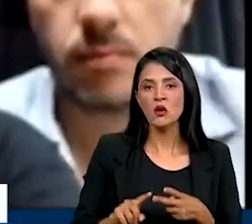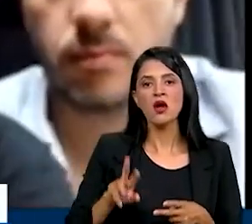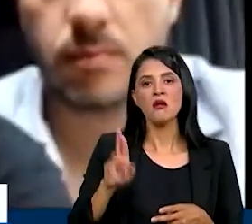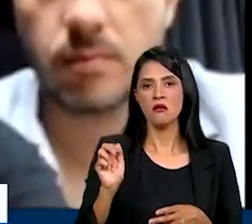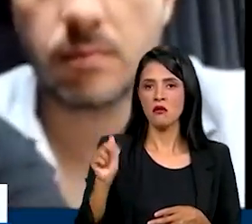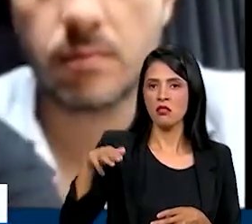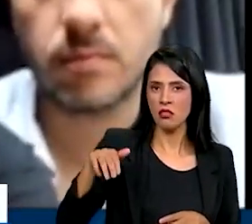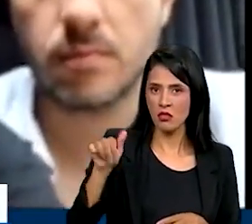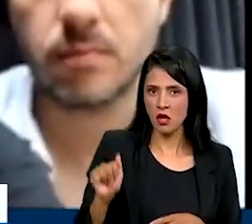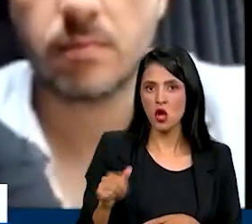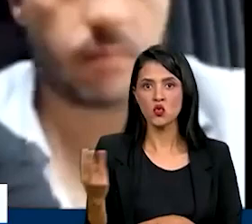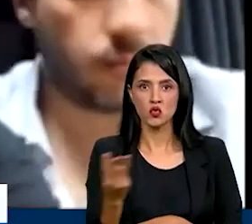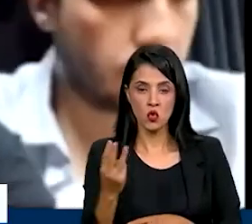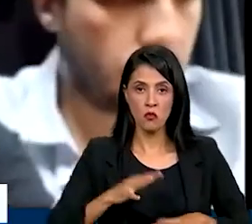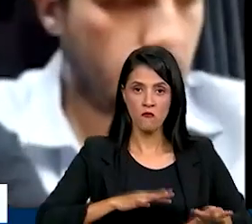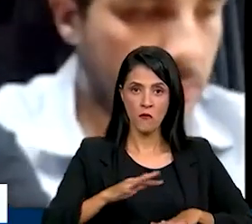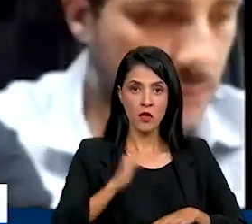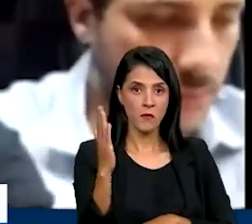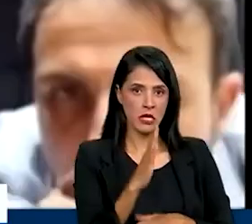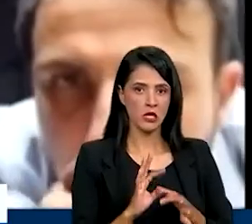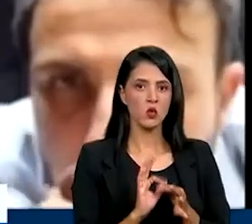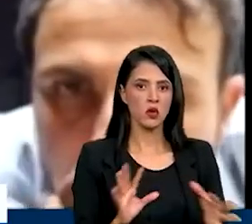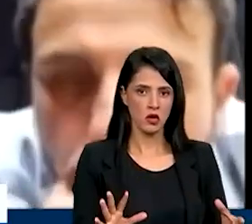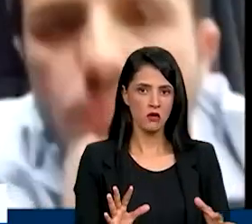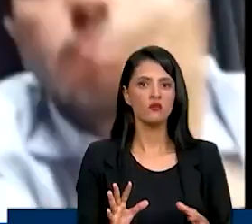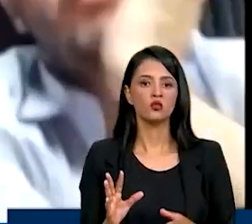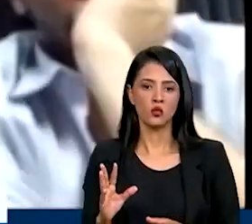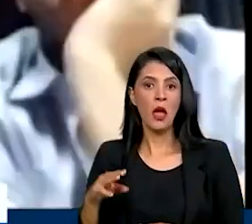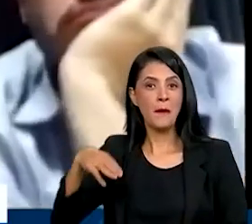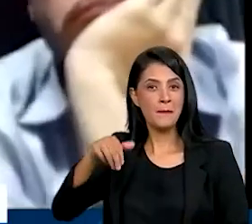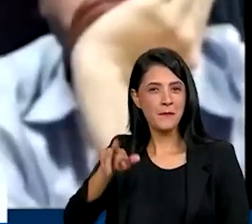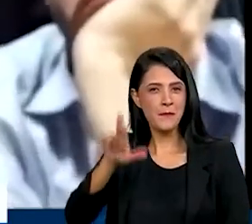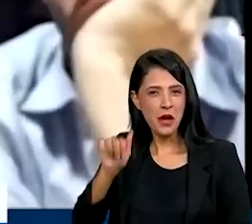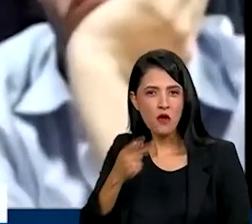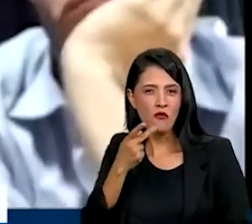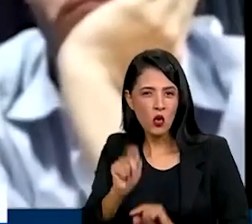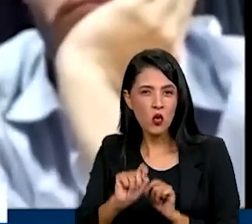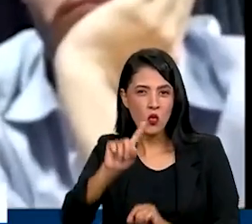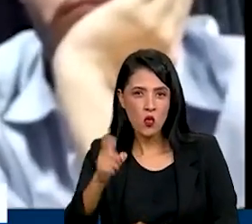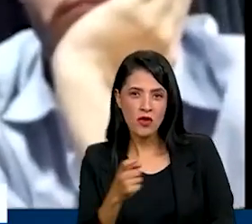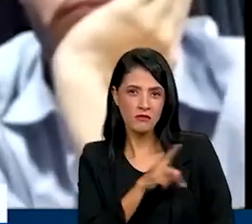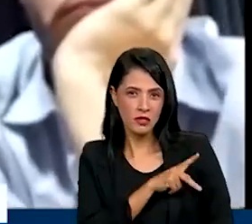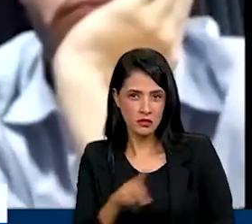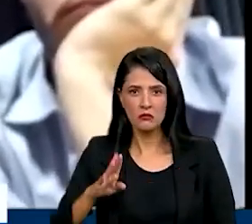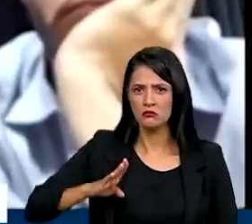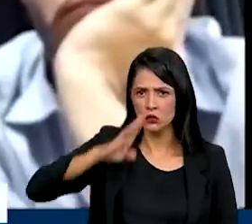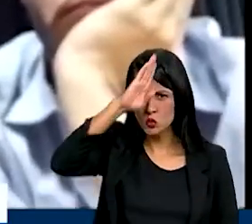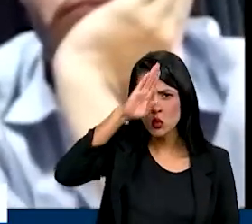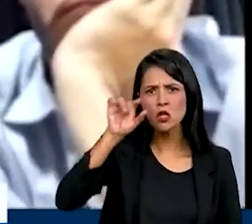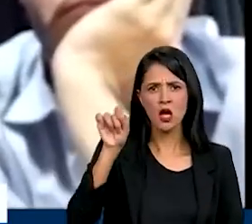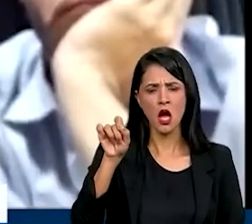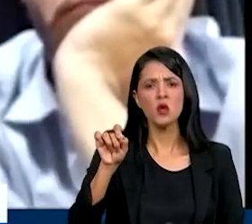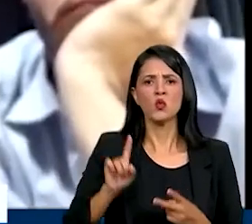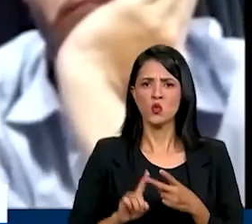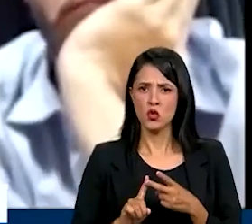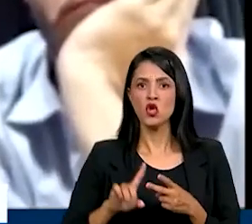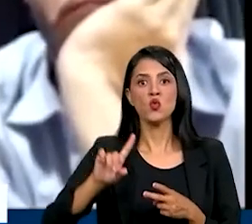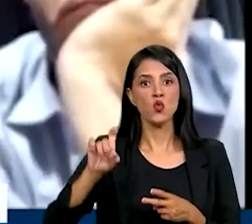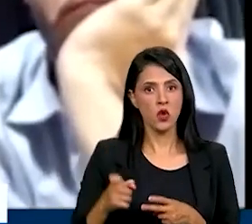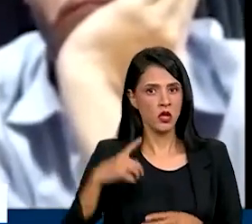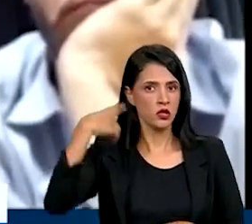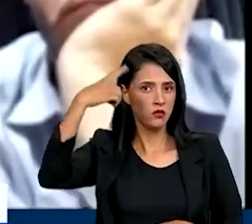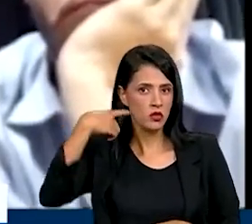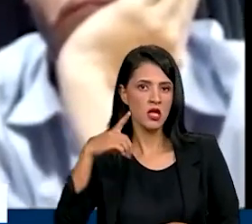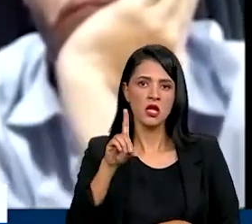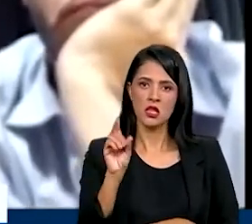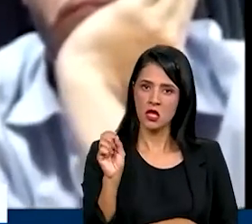Santos, ambos do Movimento Brasil Livre, Marcos Duval disse que o ex-presidente Jair Bolsonaro e o ex-deputado